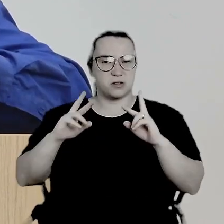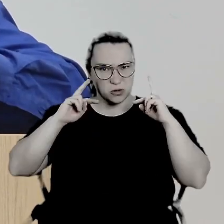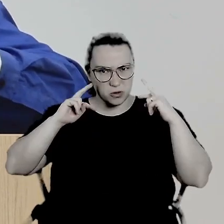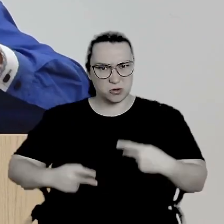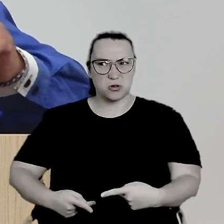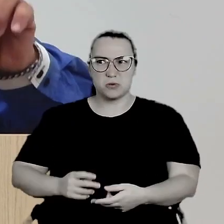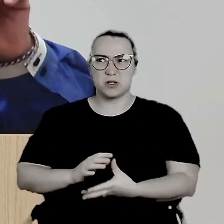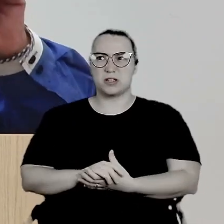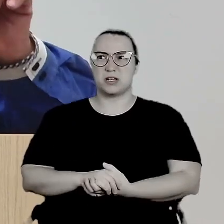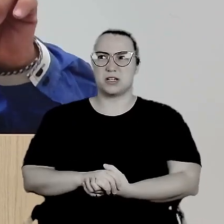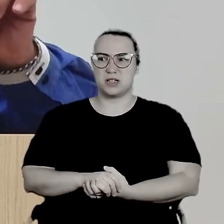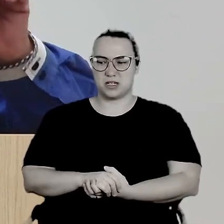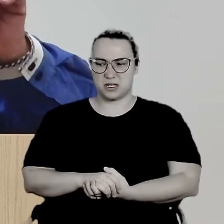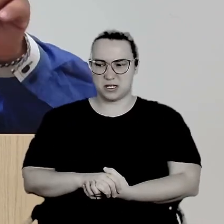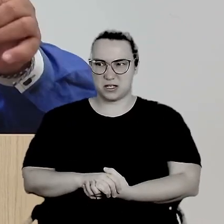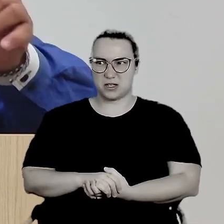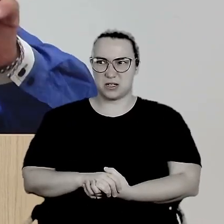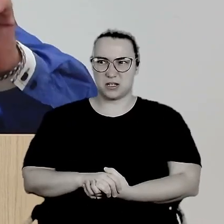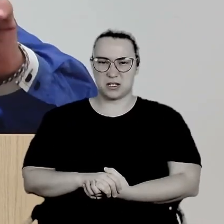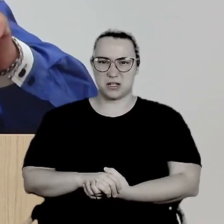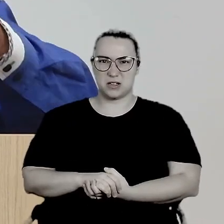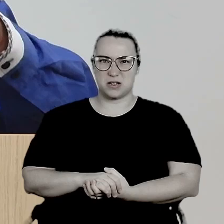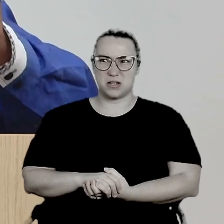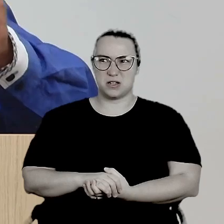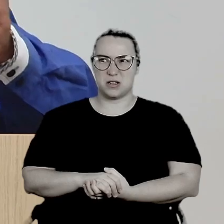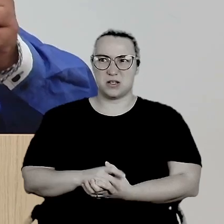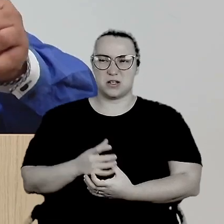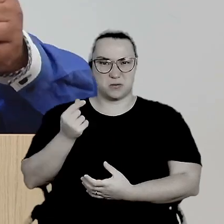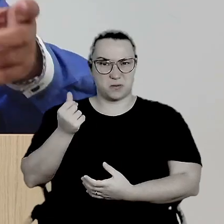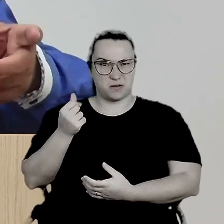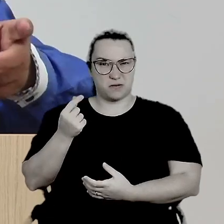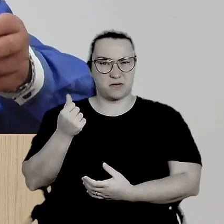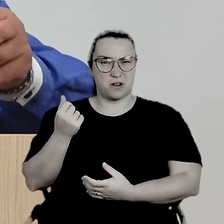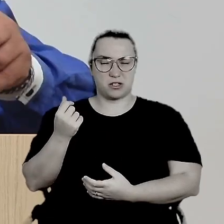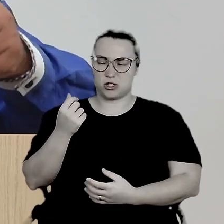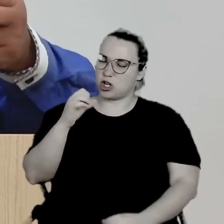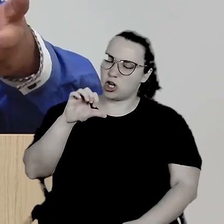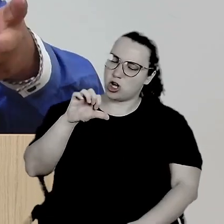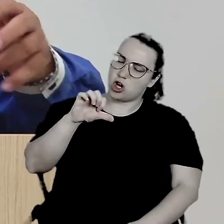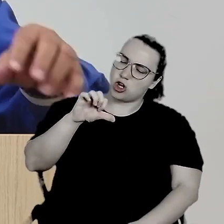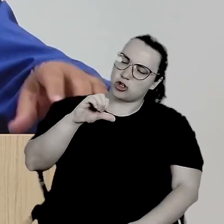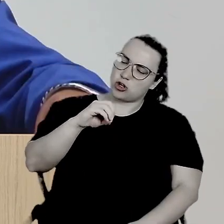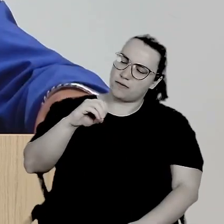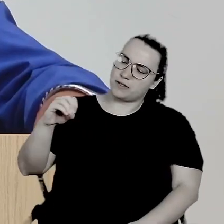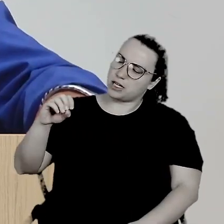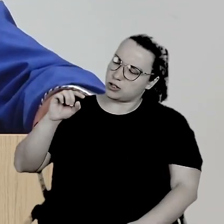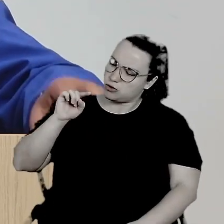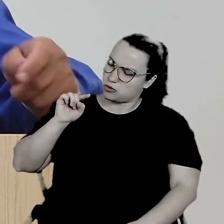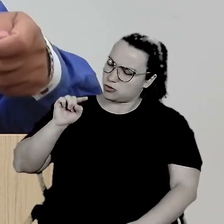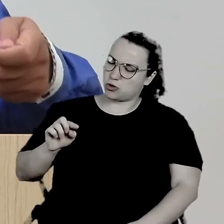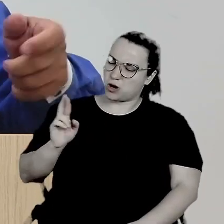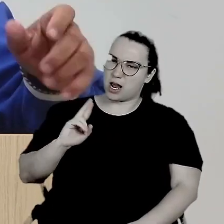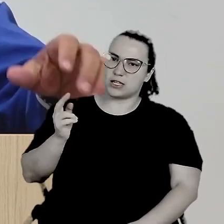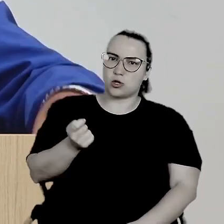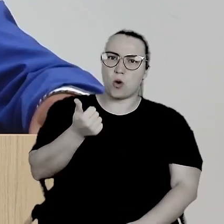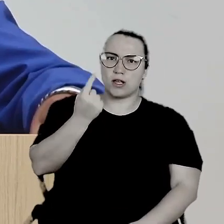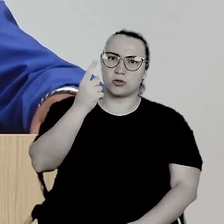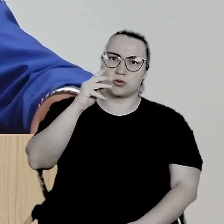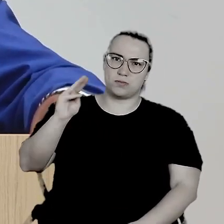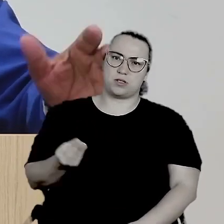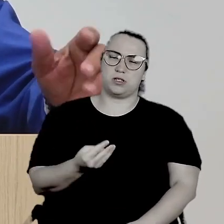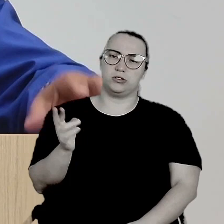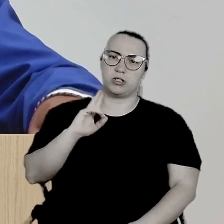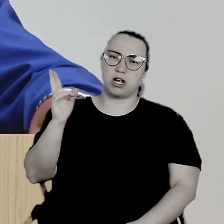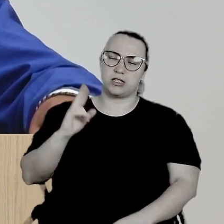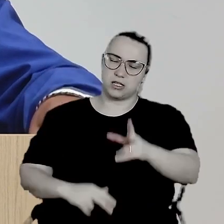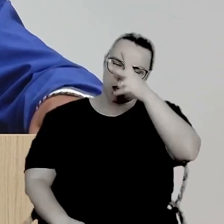dinheiro público do município, é uma verba importante, é R$ 900 mil, quase R$ 1 milhão, que o prefeito